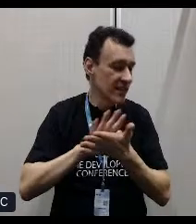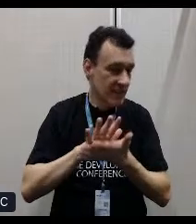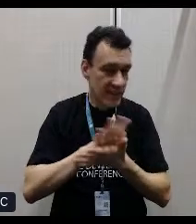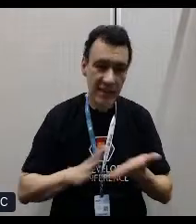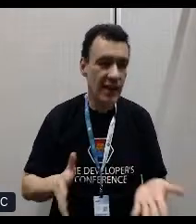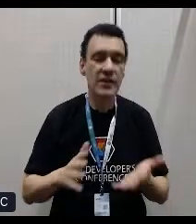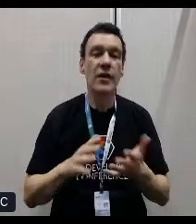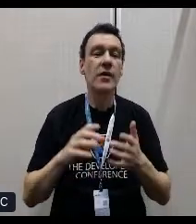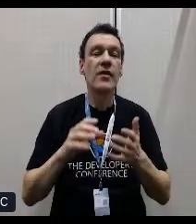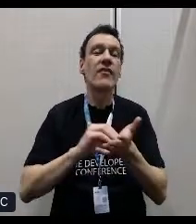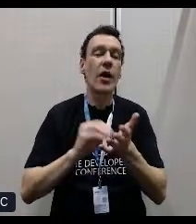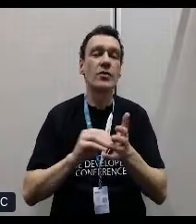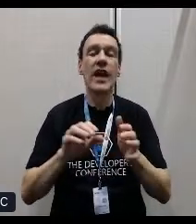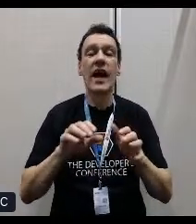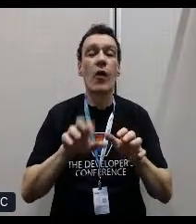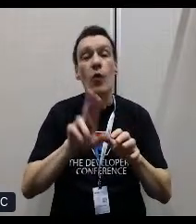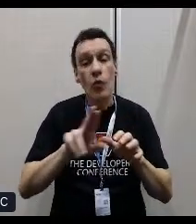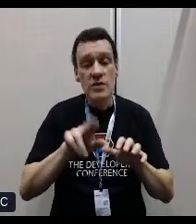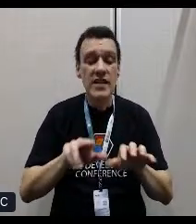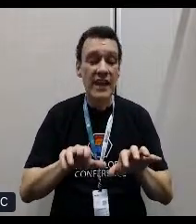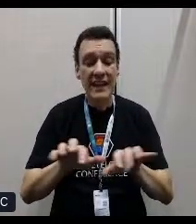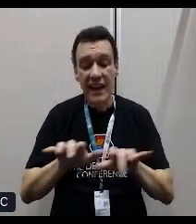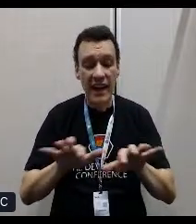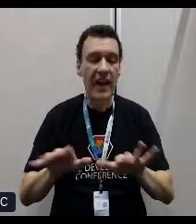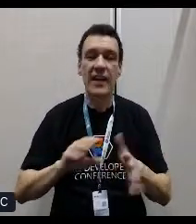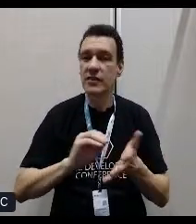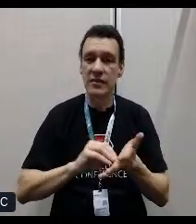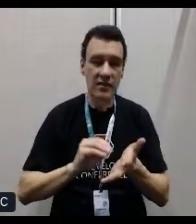teclado. Então, veja que